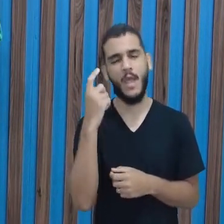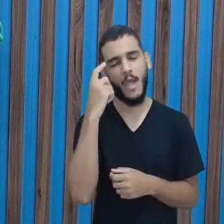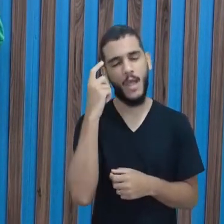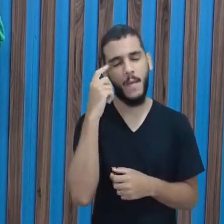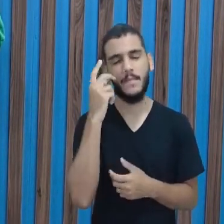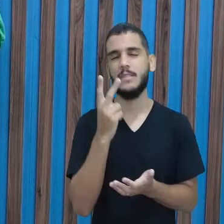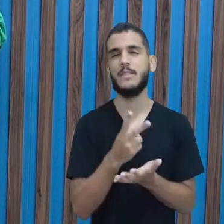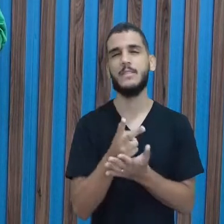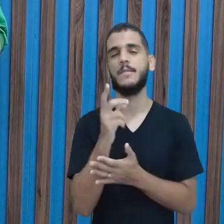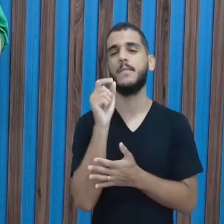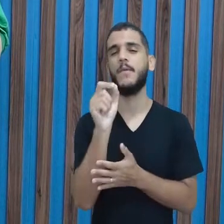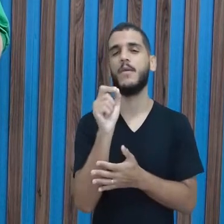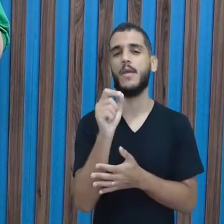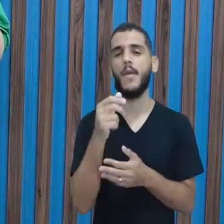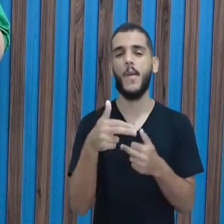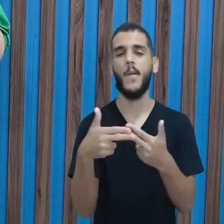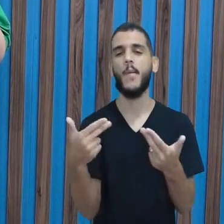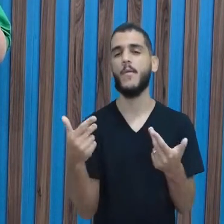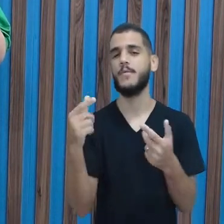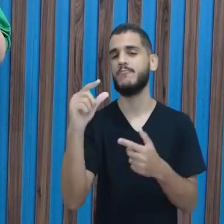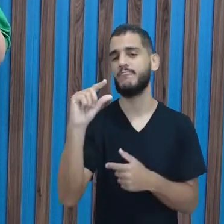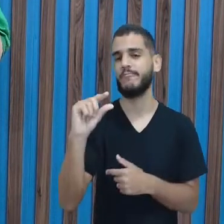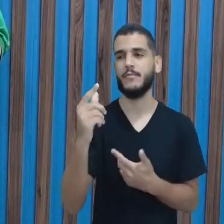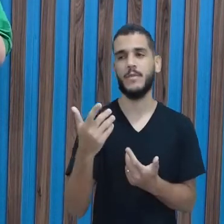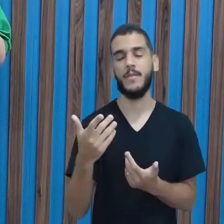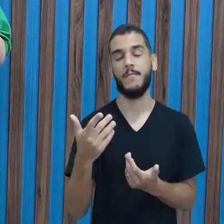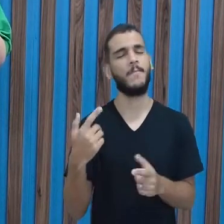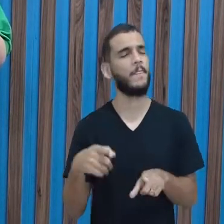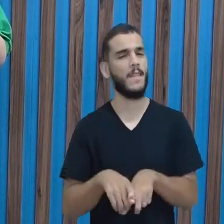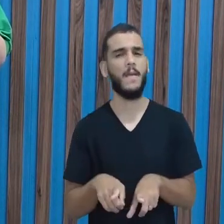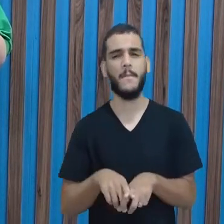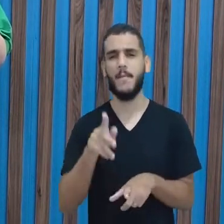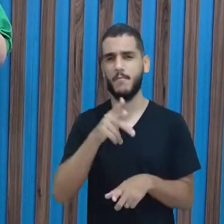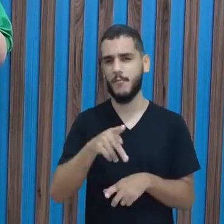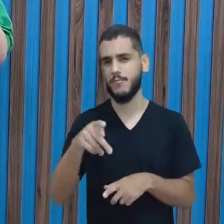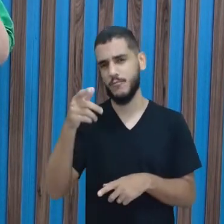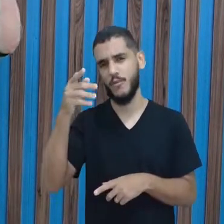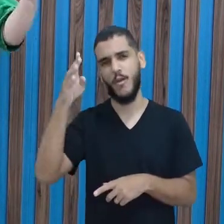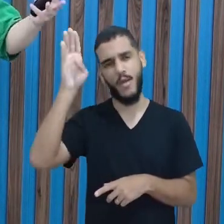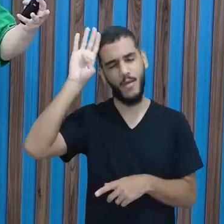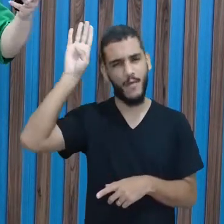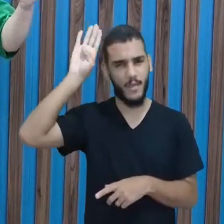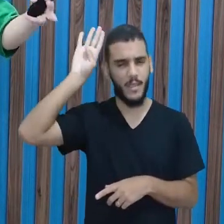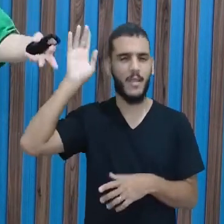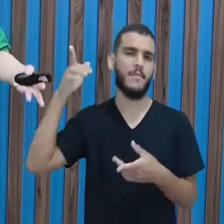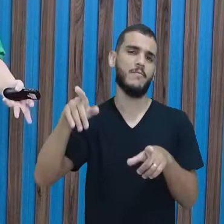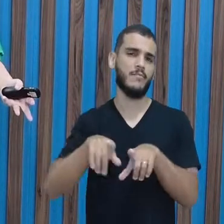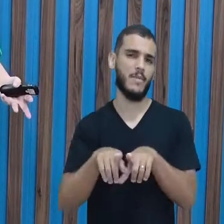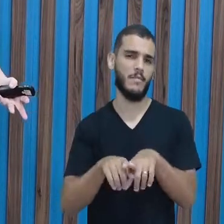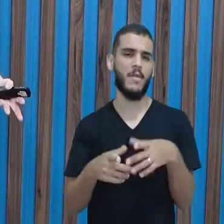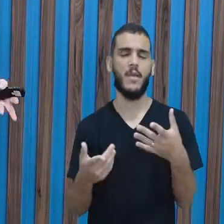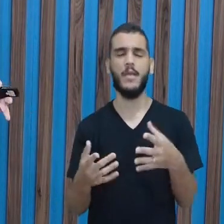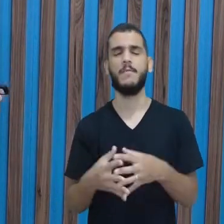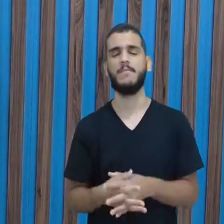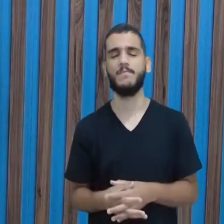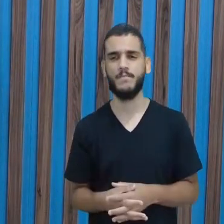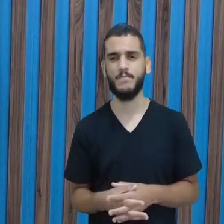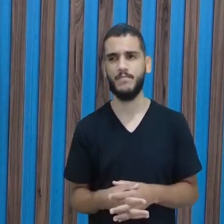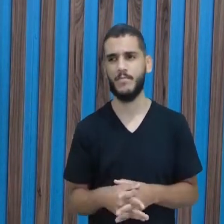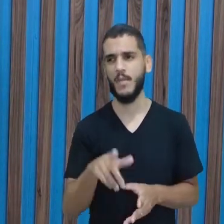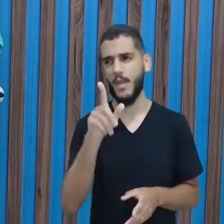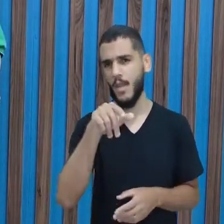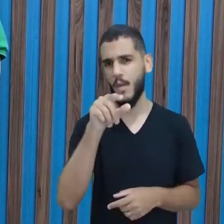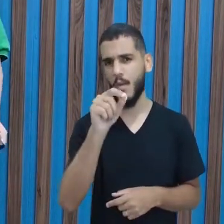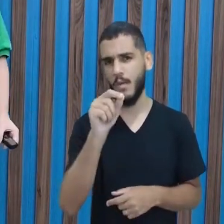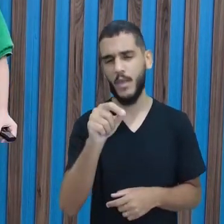pequenas. Até um professor de uma universidade, um professor de matemática, dentro do departamento de matemática, ele